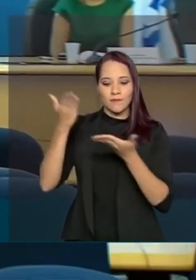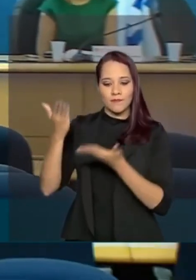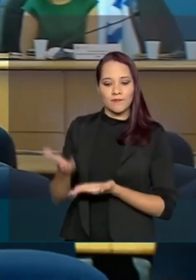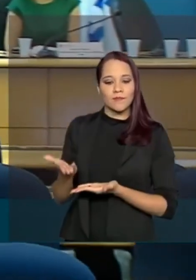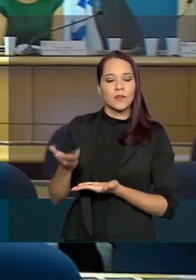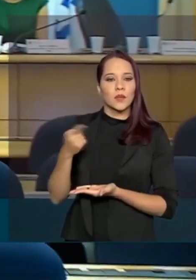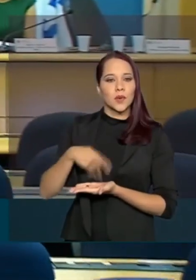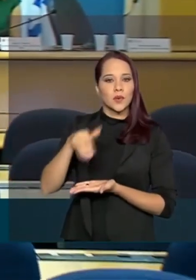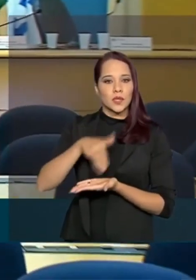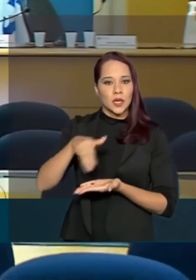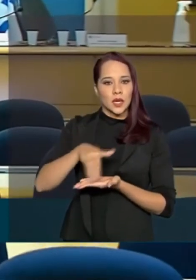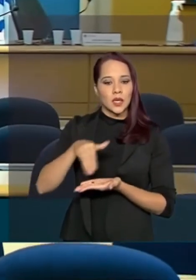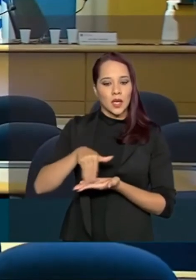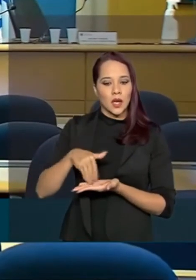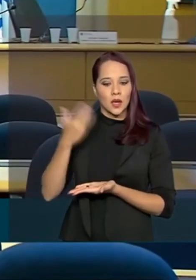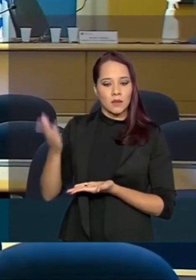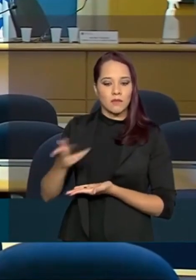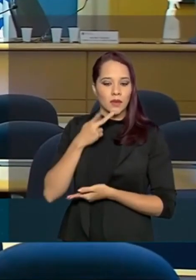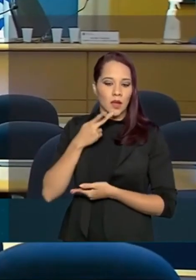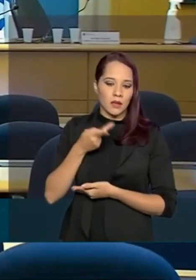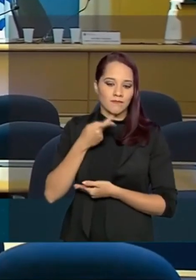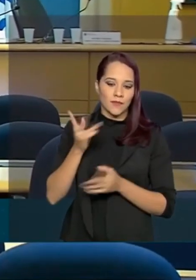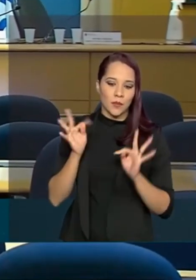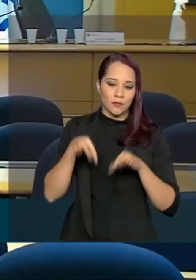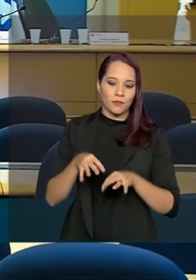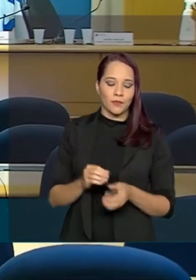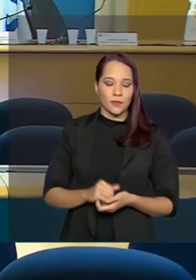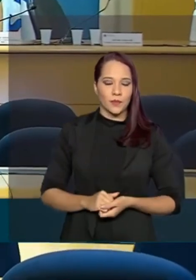para o secretário Elcio Franco fazer as considerações finais.